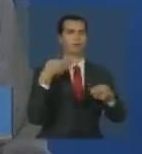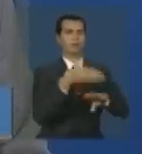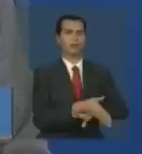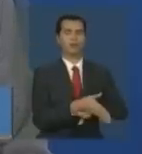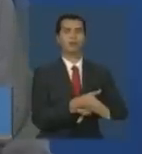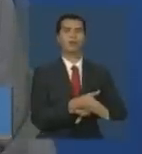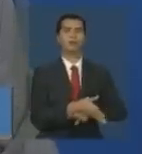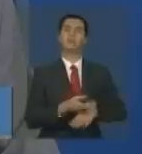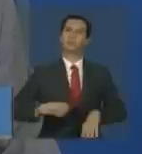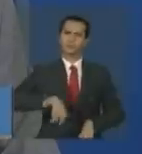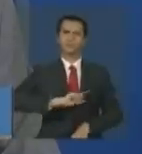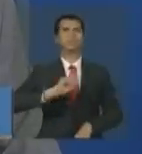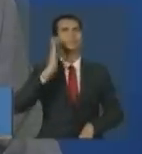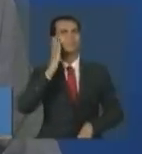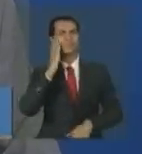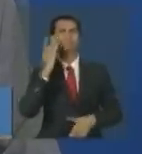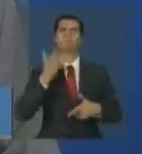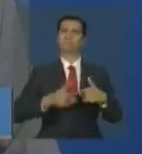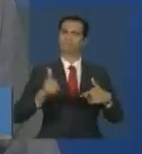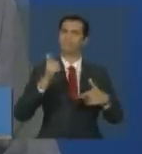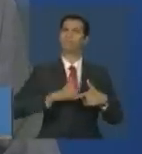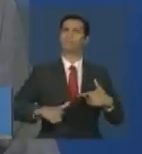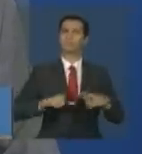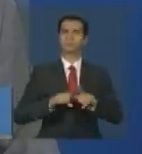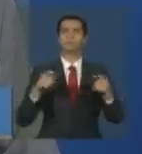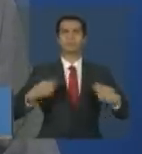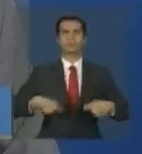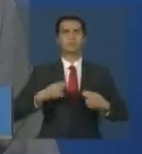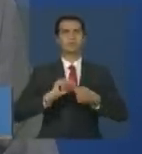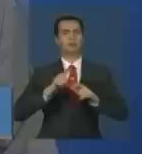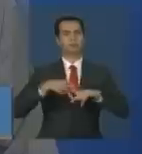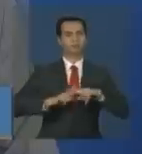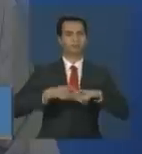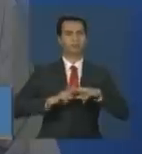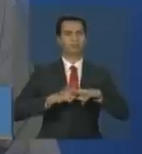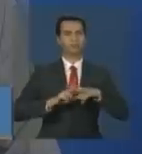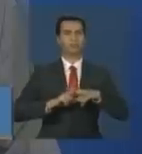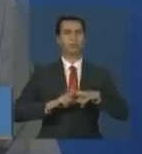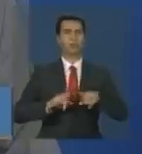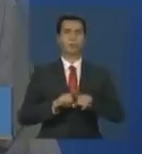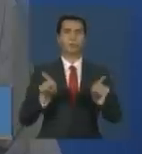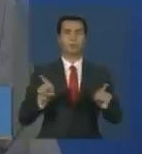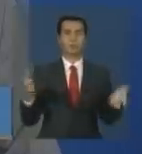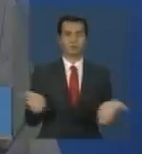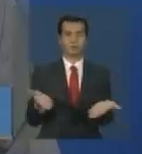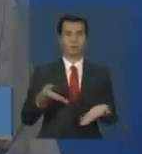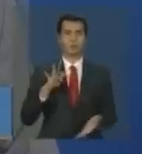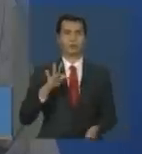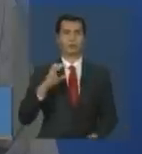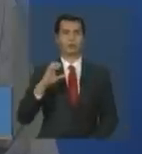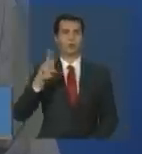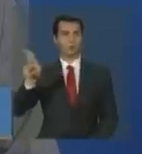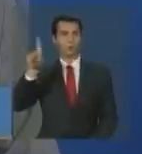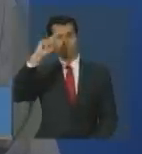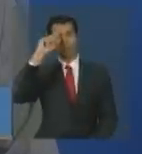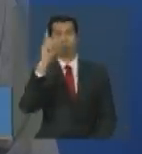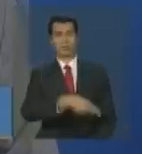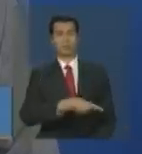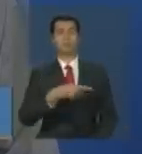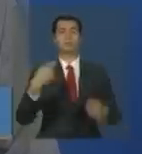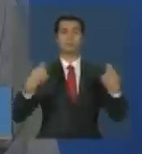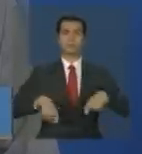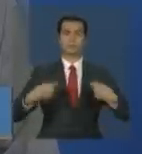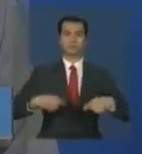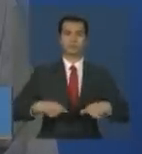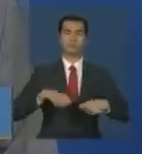que enfrentar isso em algum momento, mas a partir deste acordo no TCU, né, houve essa determinação de